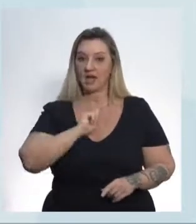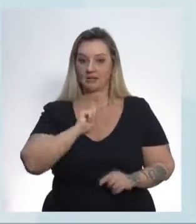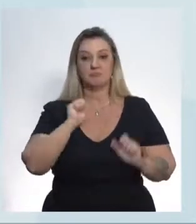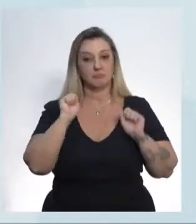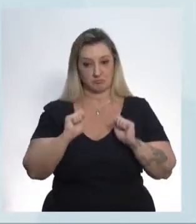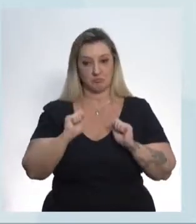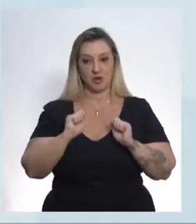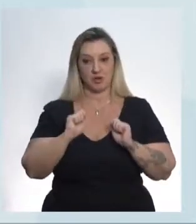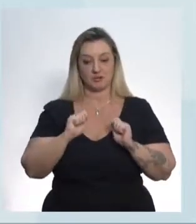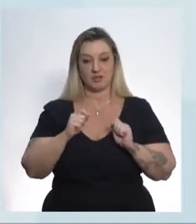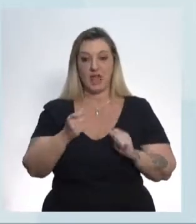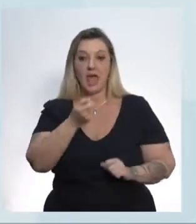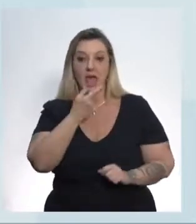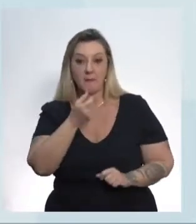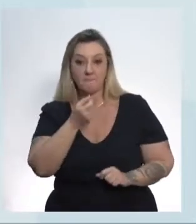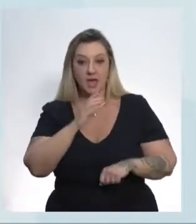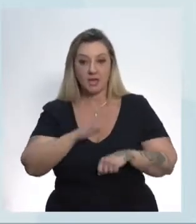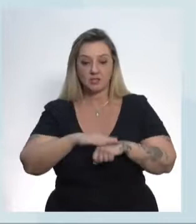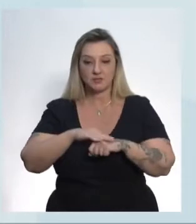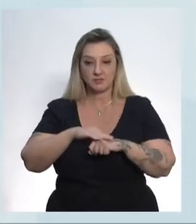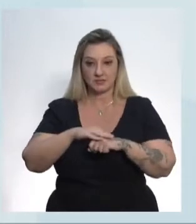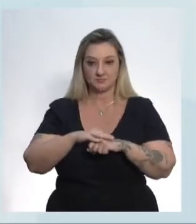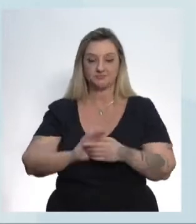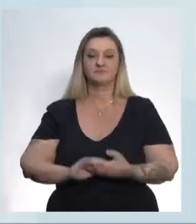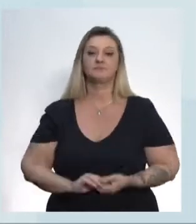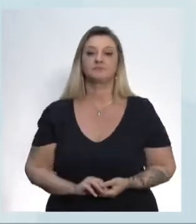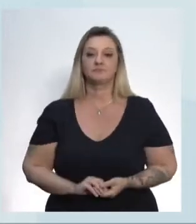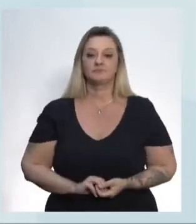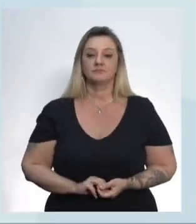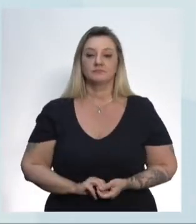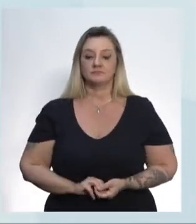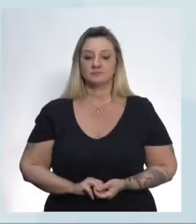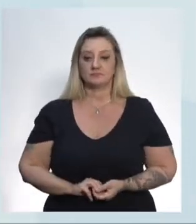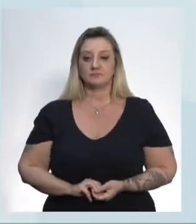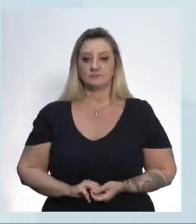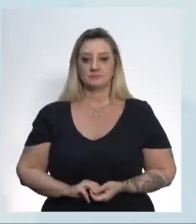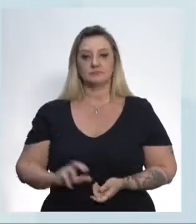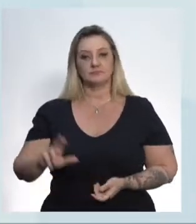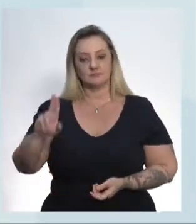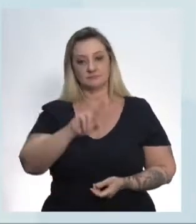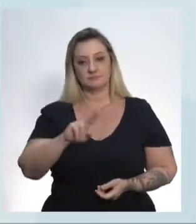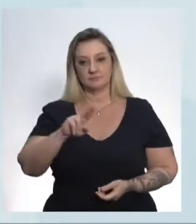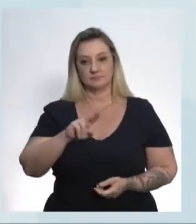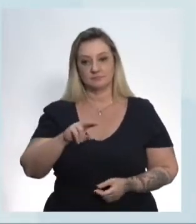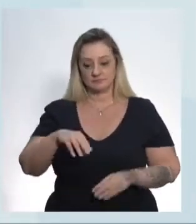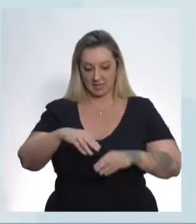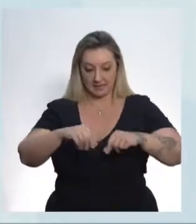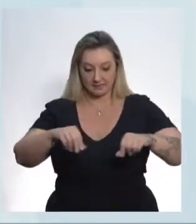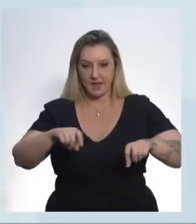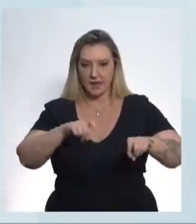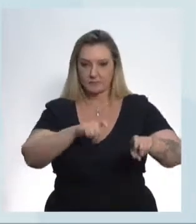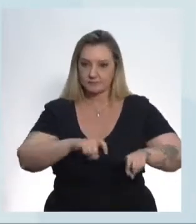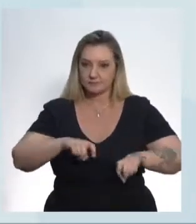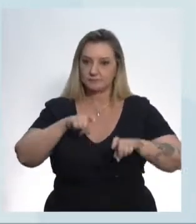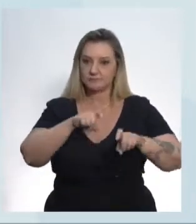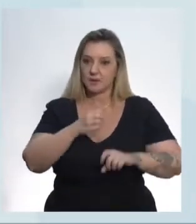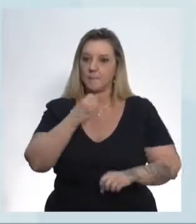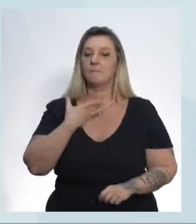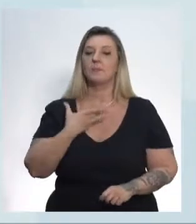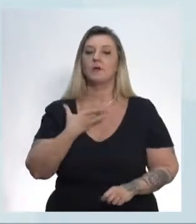fazer remédio com eles, é medicinal também. Também serve para fertilizar a terra. Então